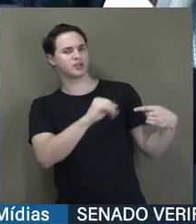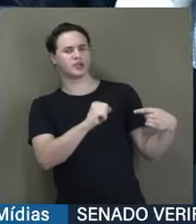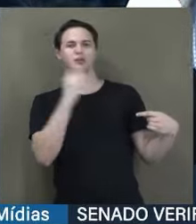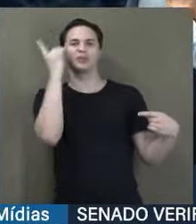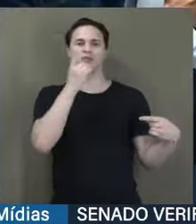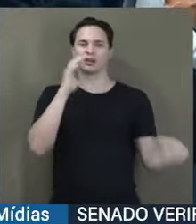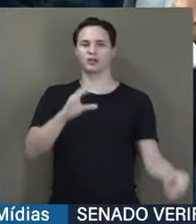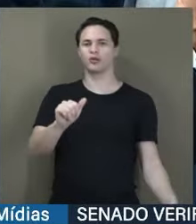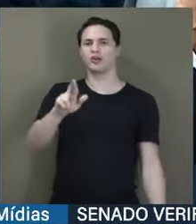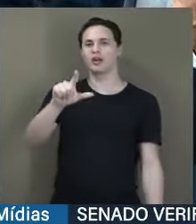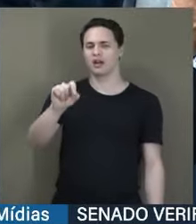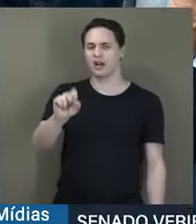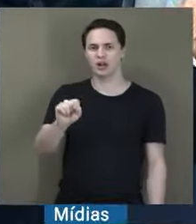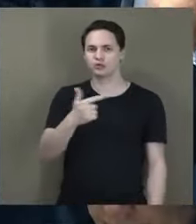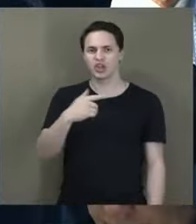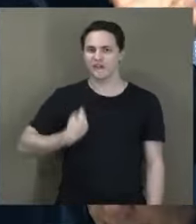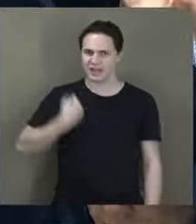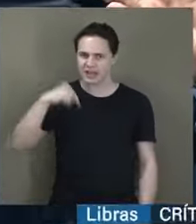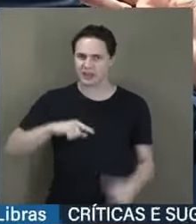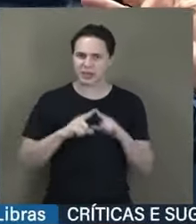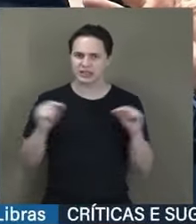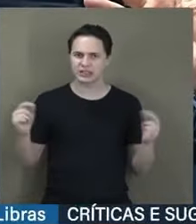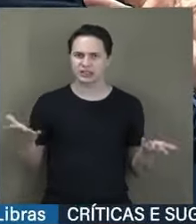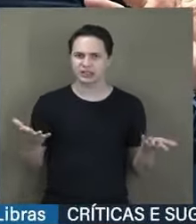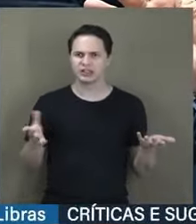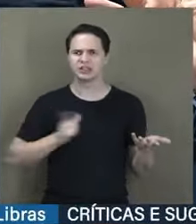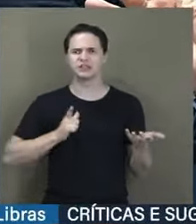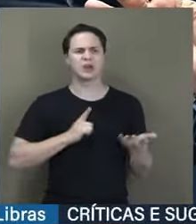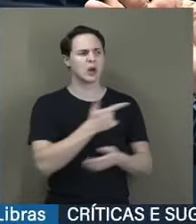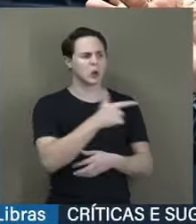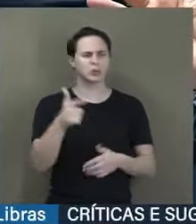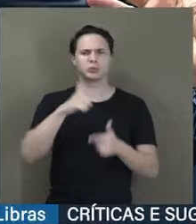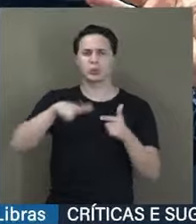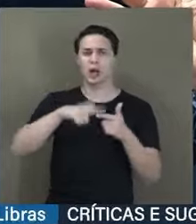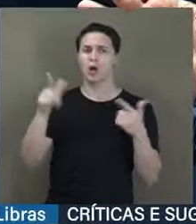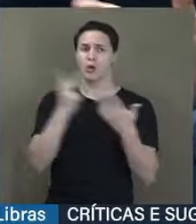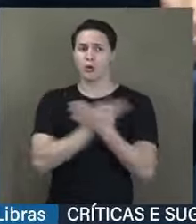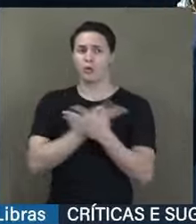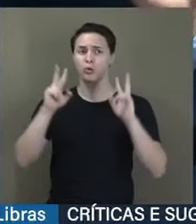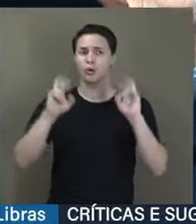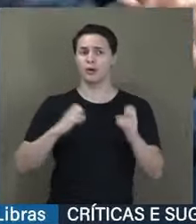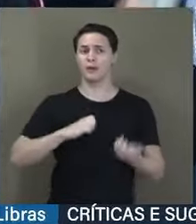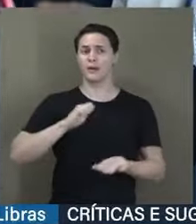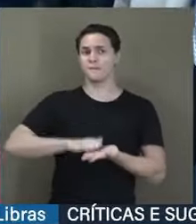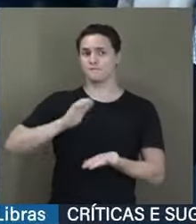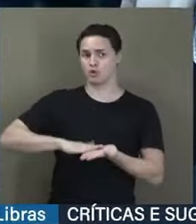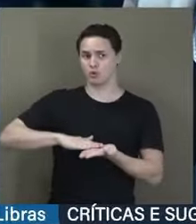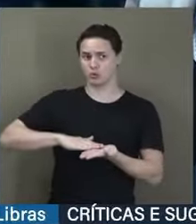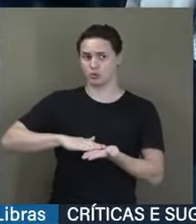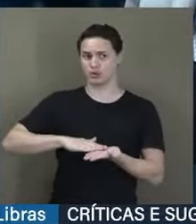Jordi. Tivemos outras barbaridades em relação a multas